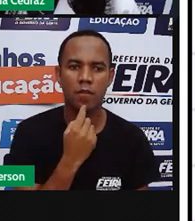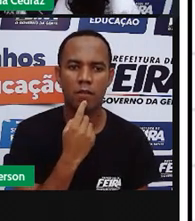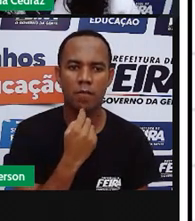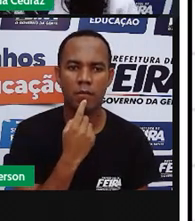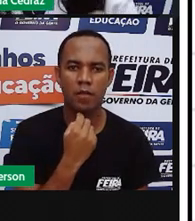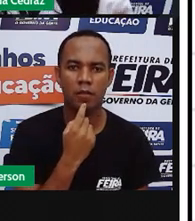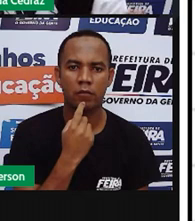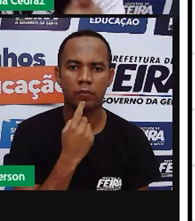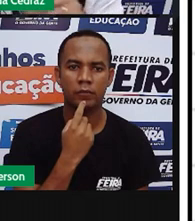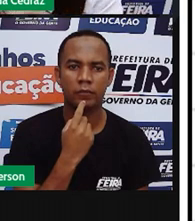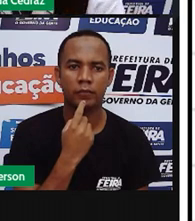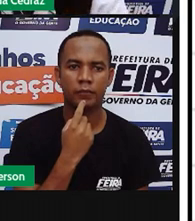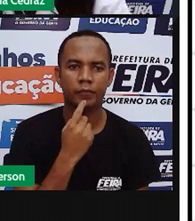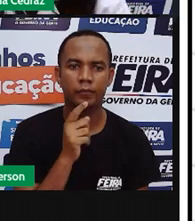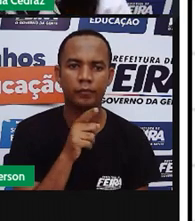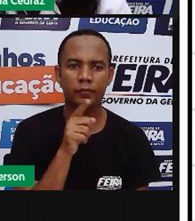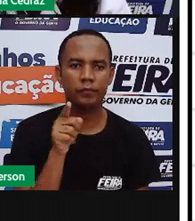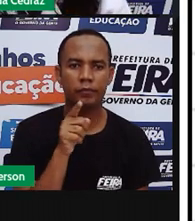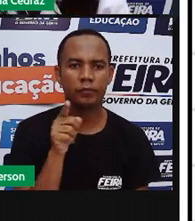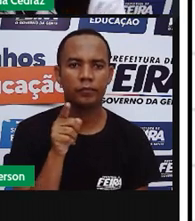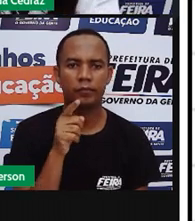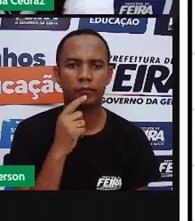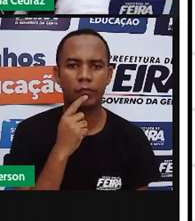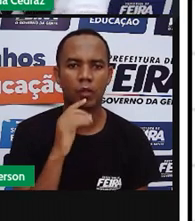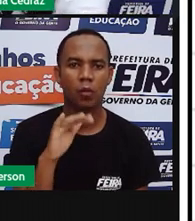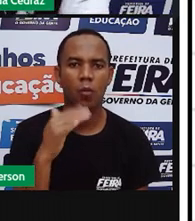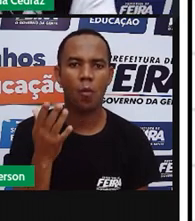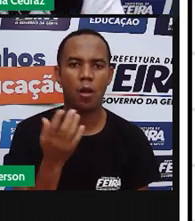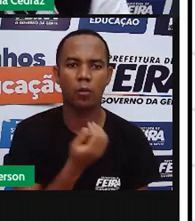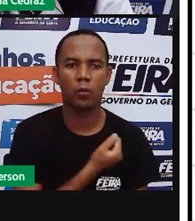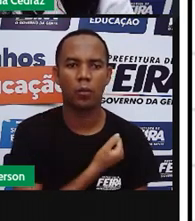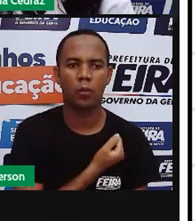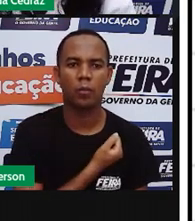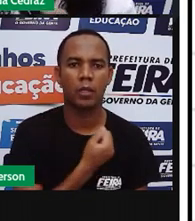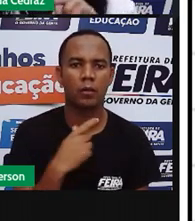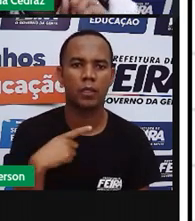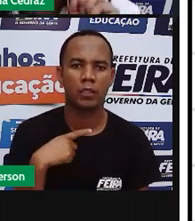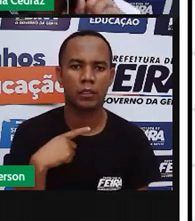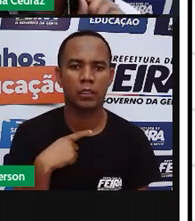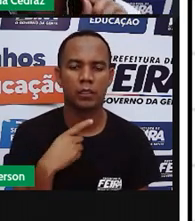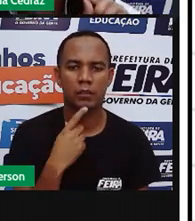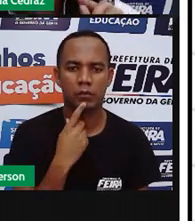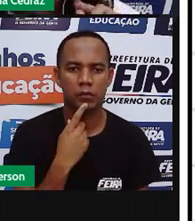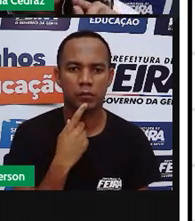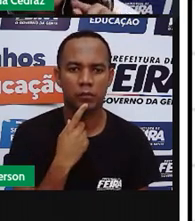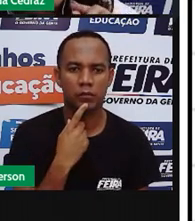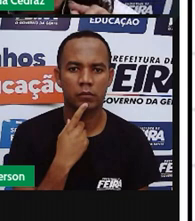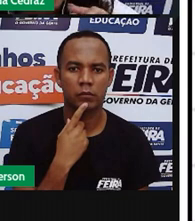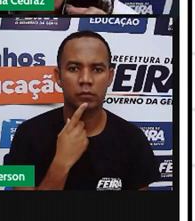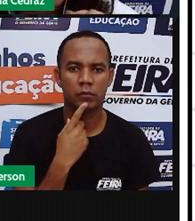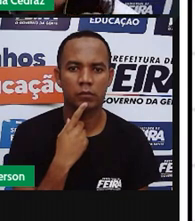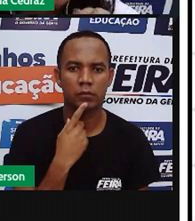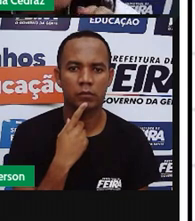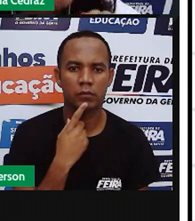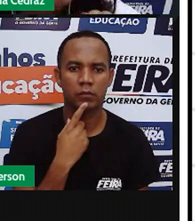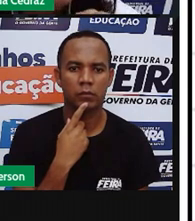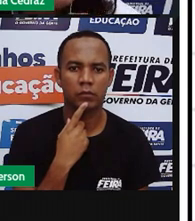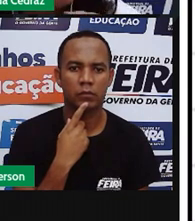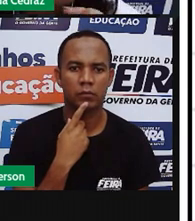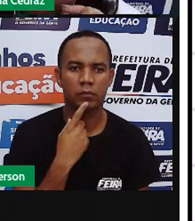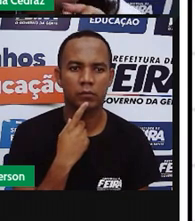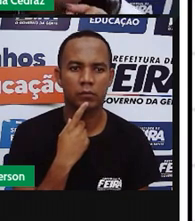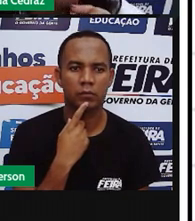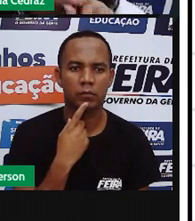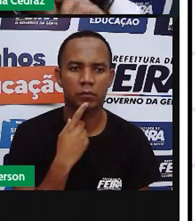Isso. Ao lado do número 1, qual é o número que tem na imagem? Por isso que a Pro colocou a setinha. Não é para